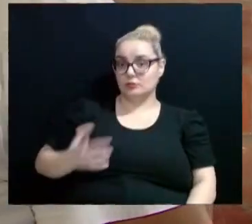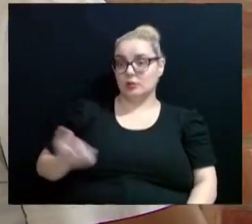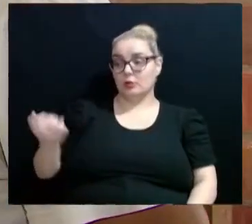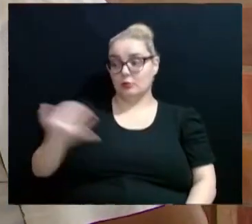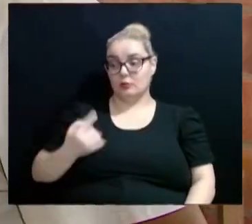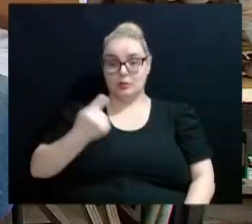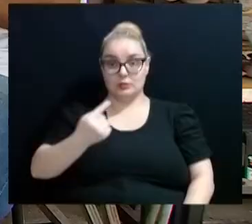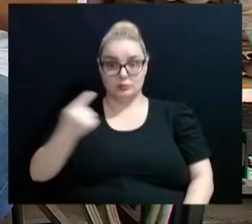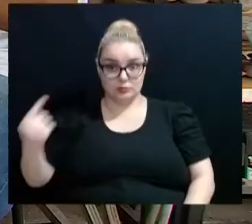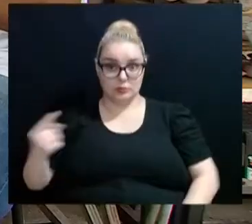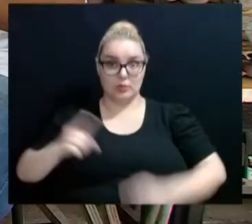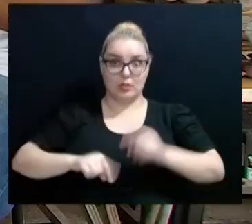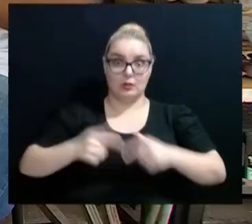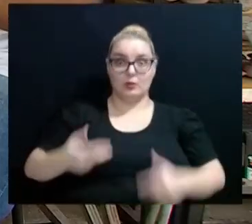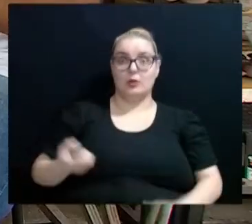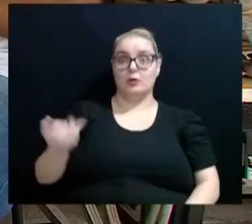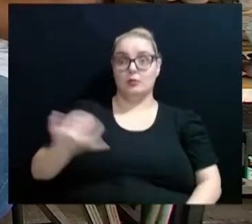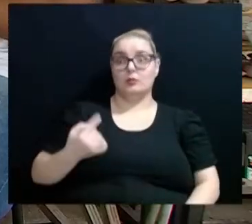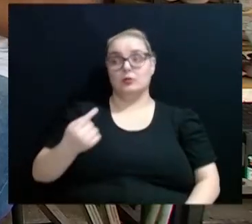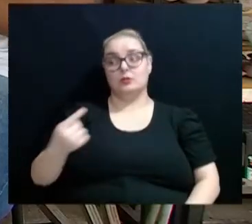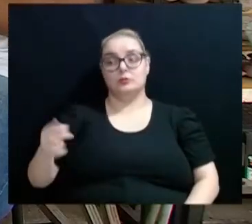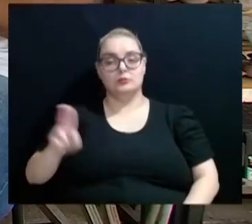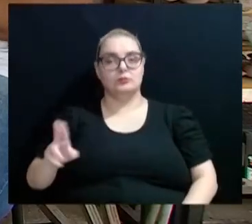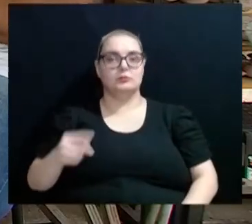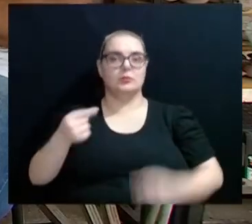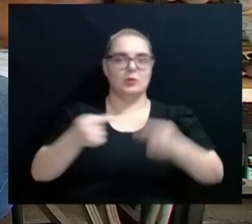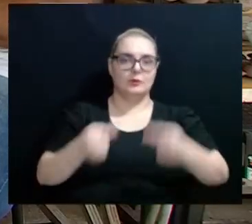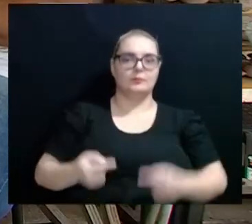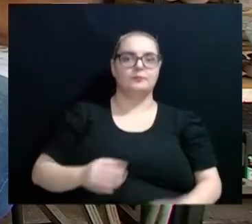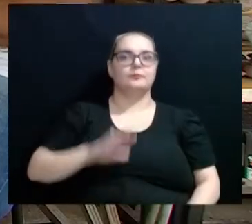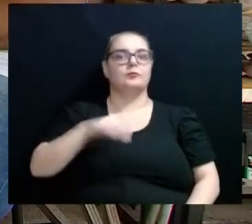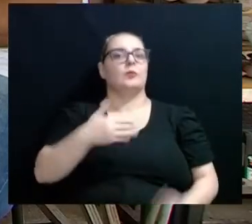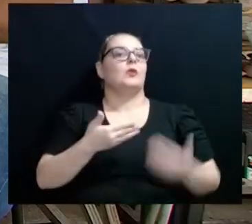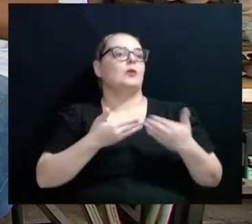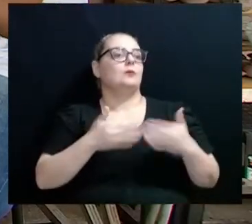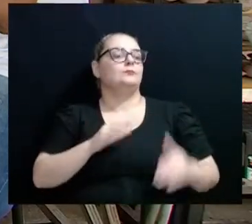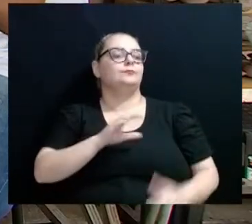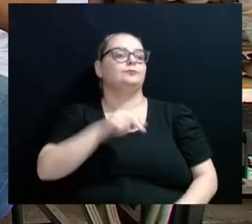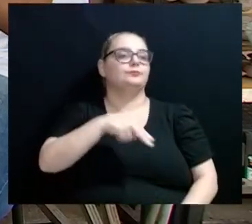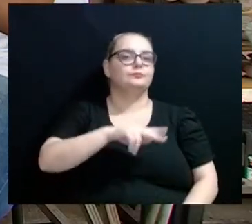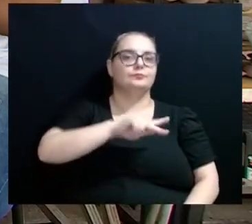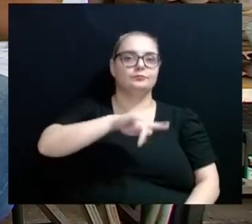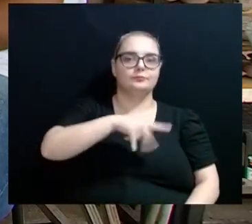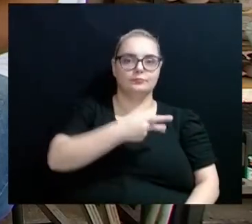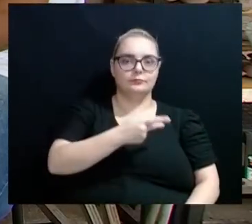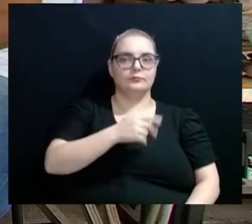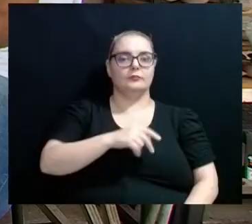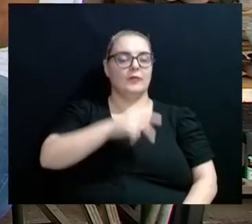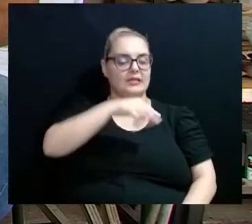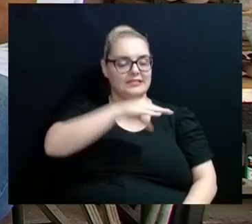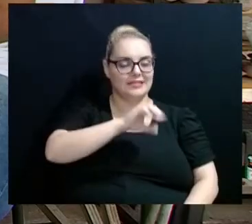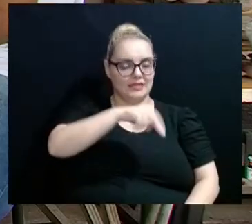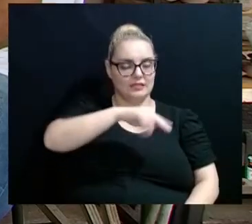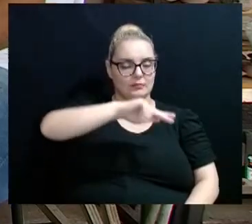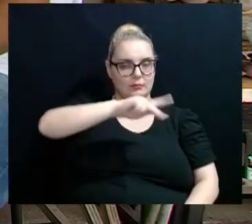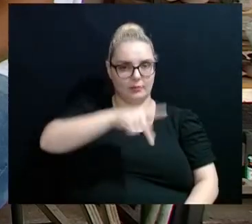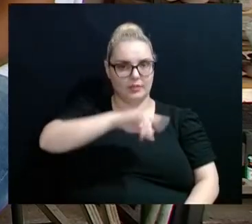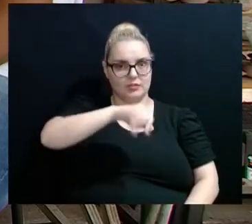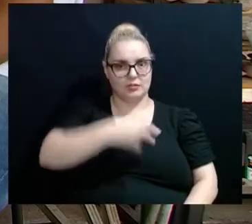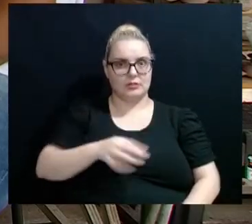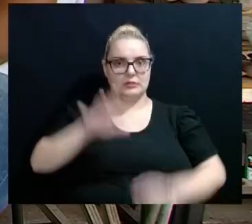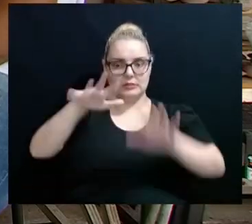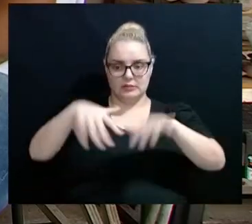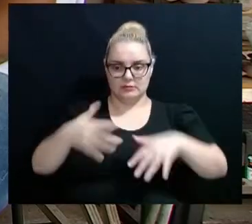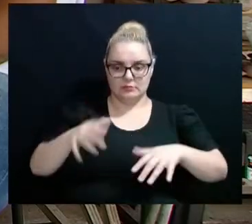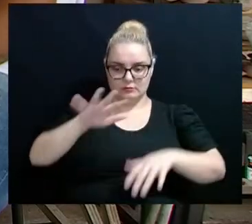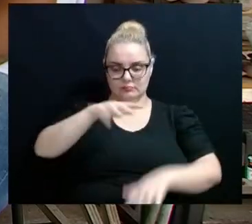tenho planejamento, eu tenho quanto custa cada material, quanto eu uso para cada coisa. sim. Desde que você abriu, por exemplo, o seu CNPJ, já teve um